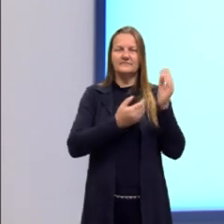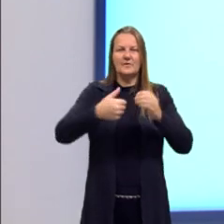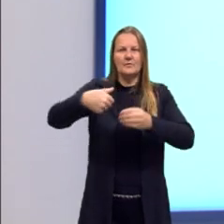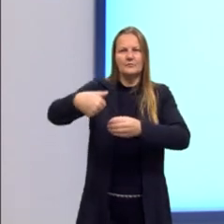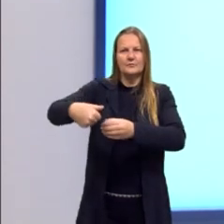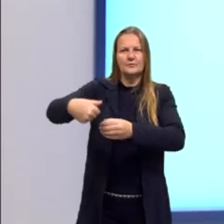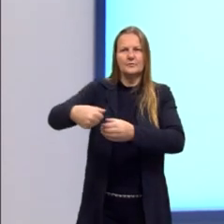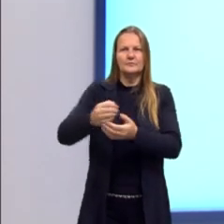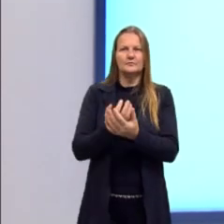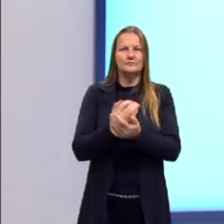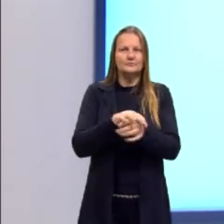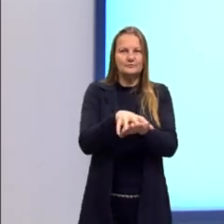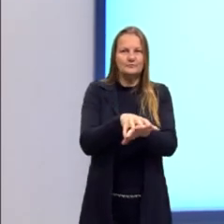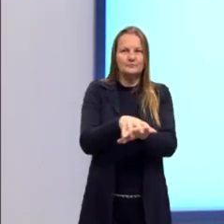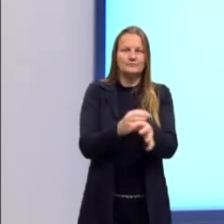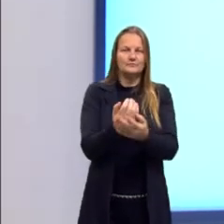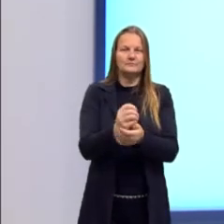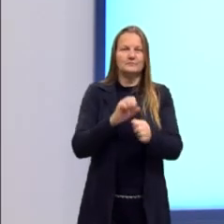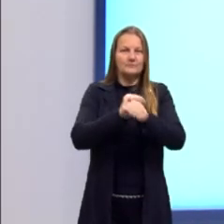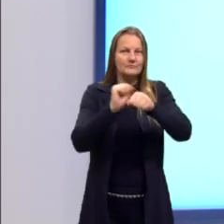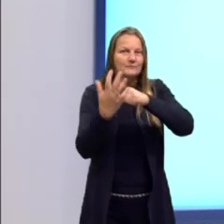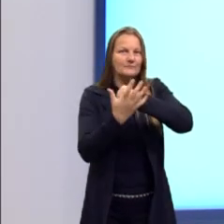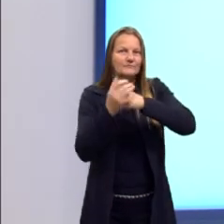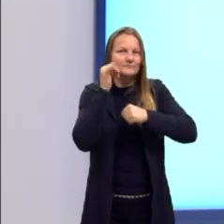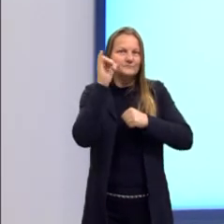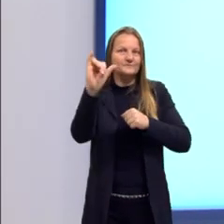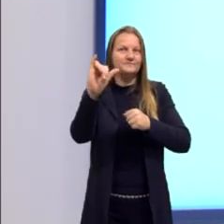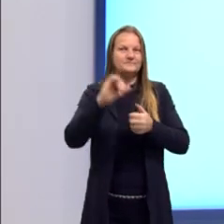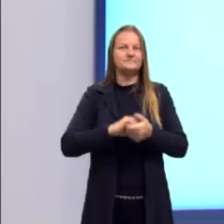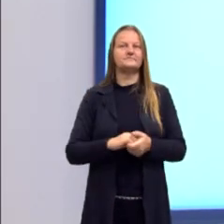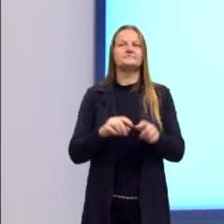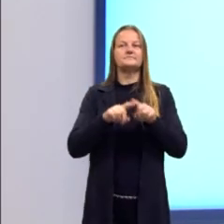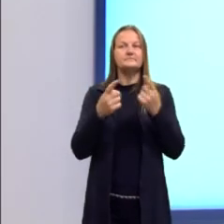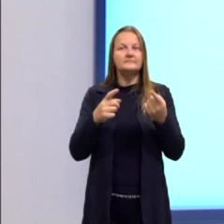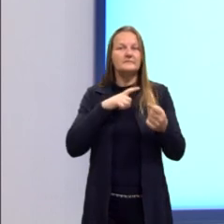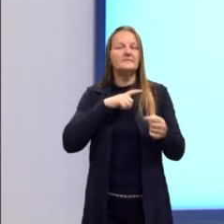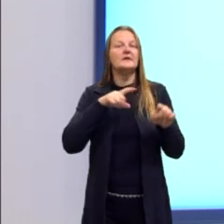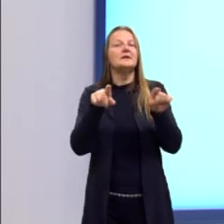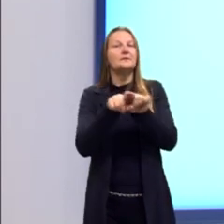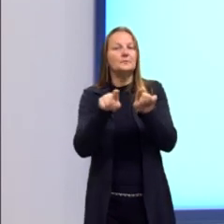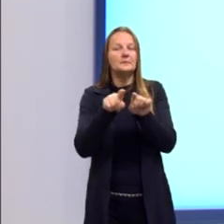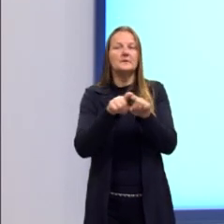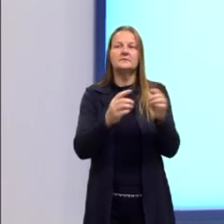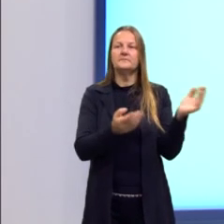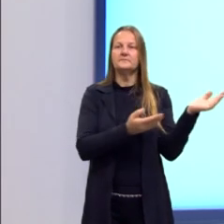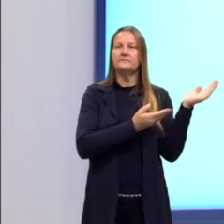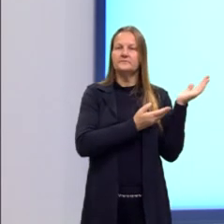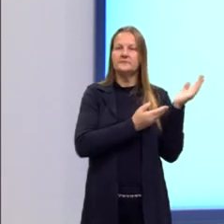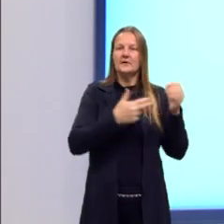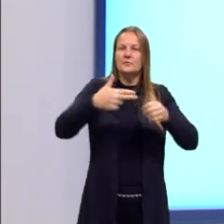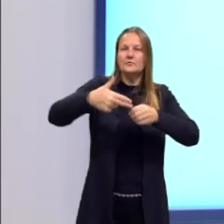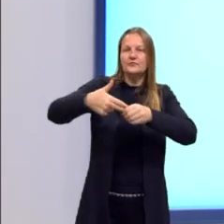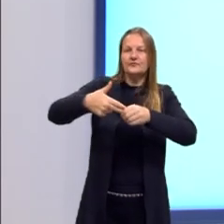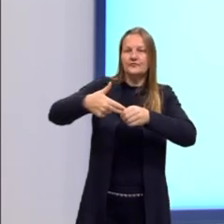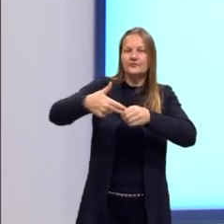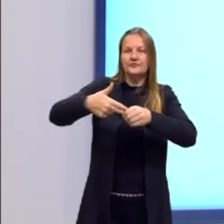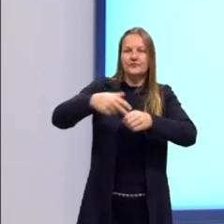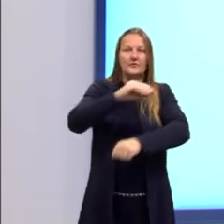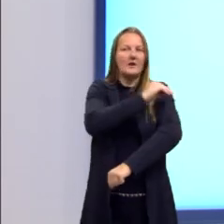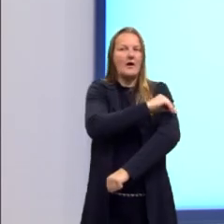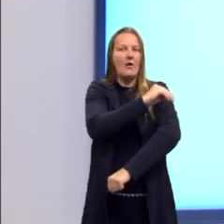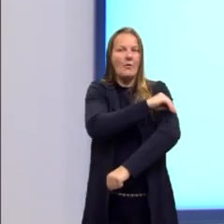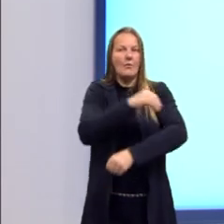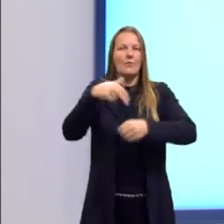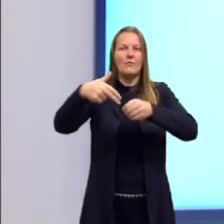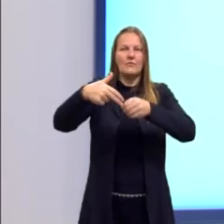né contra aí o convite coronavírus mas também temos o álcool combustível é para